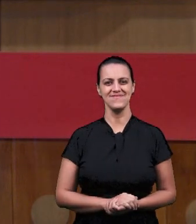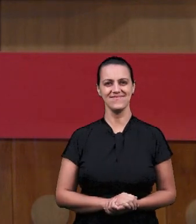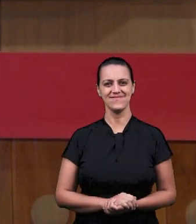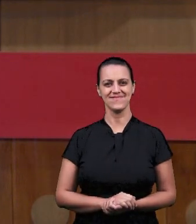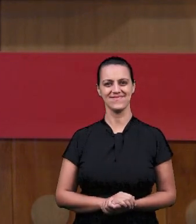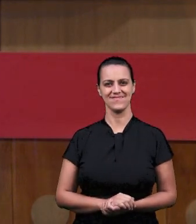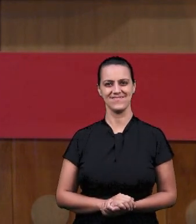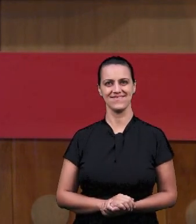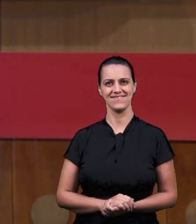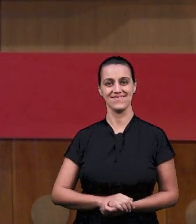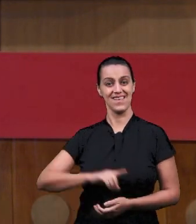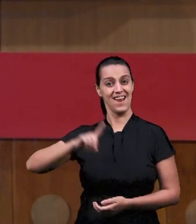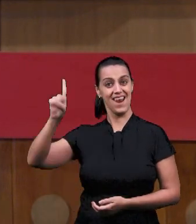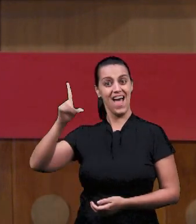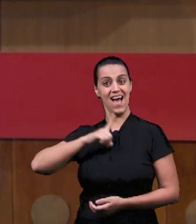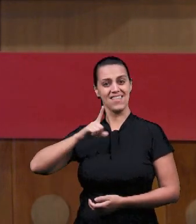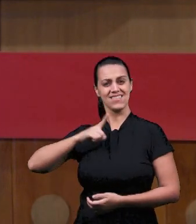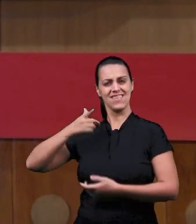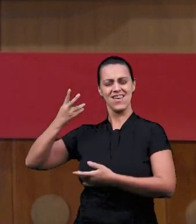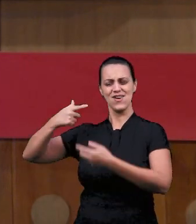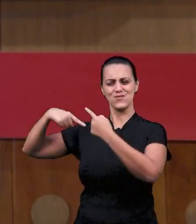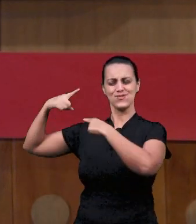Lá vai estar os patriarcas.